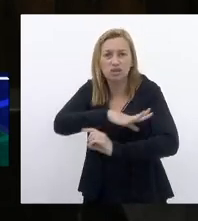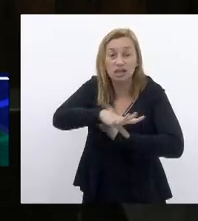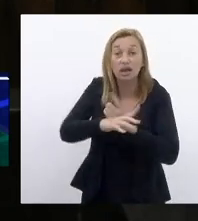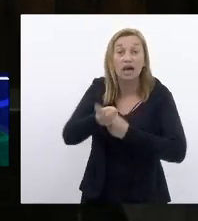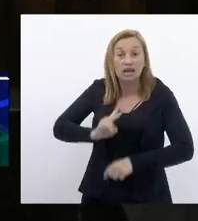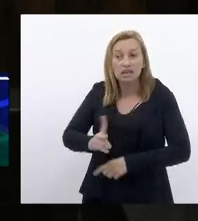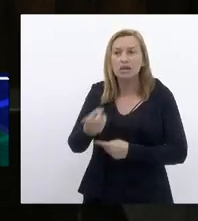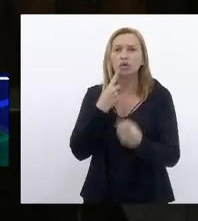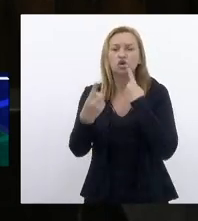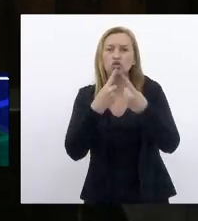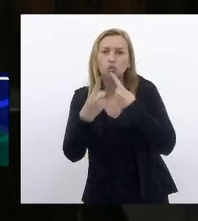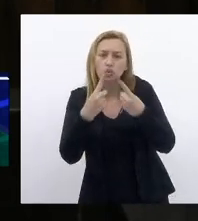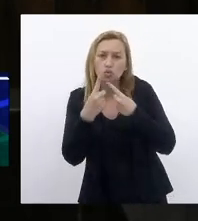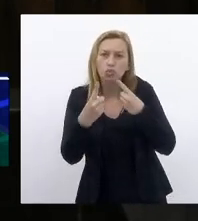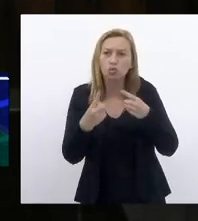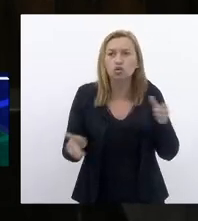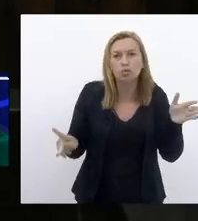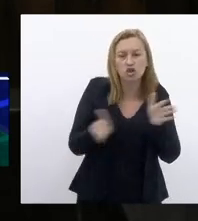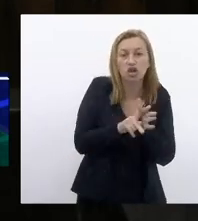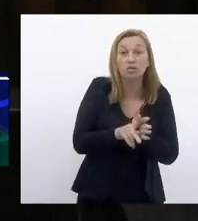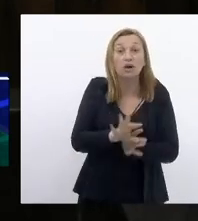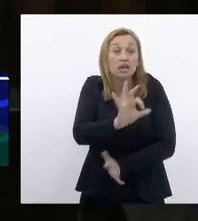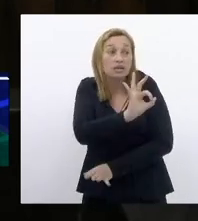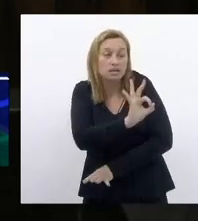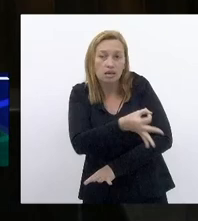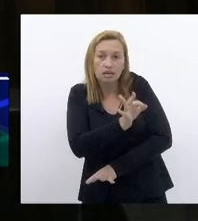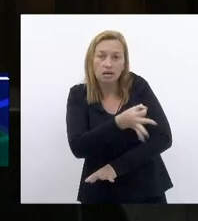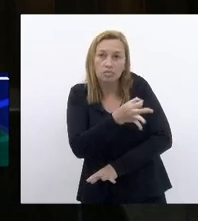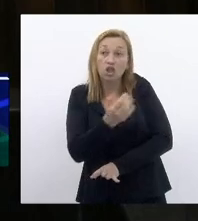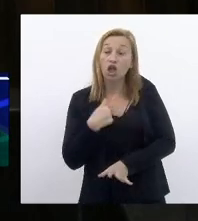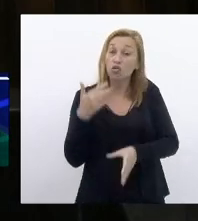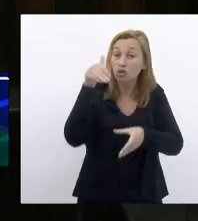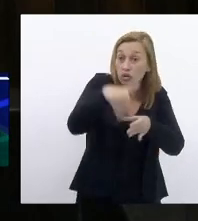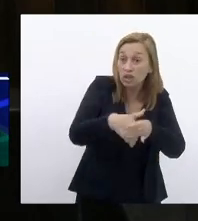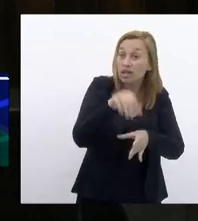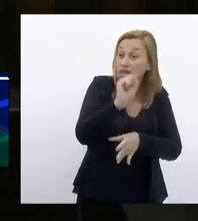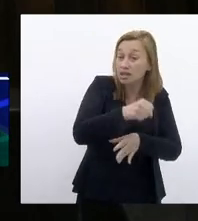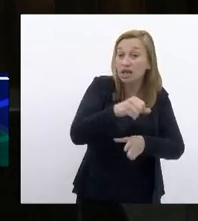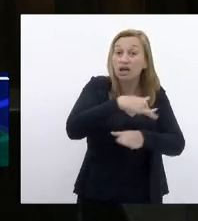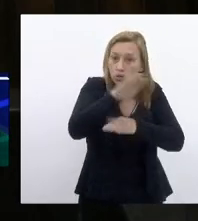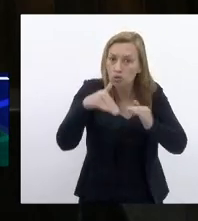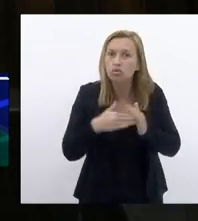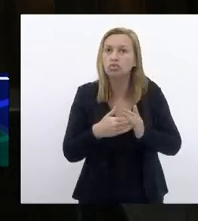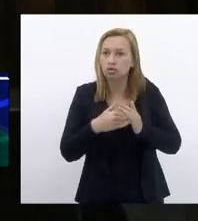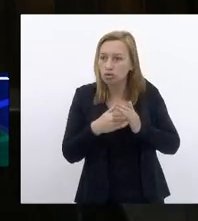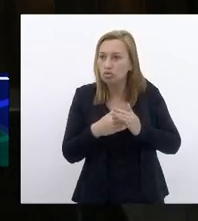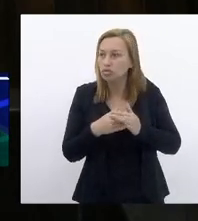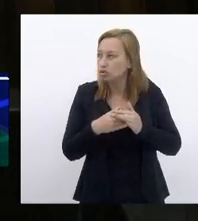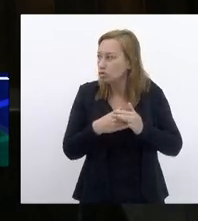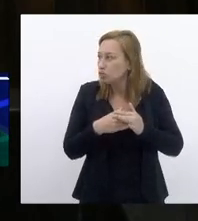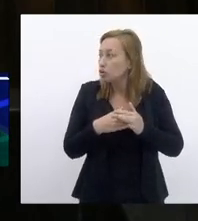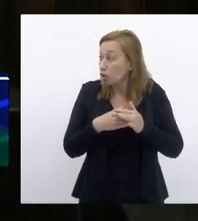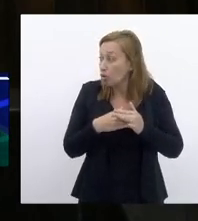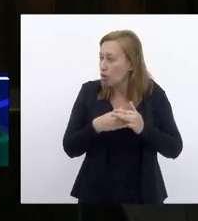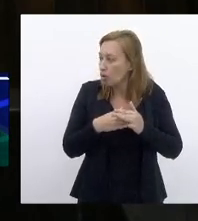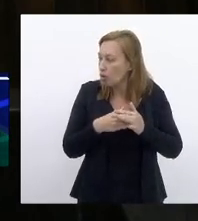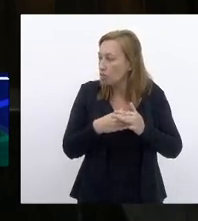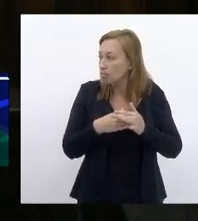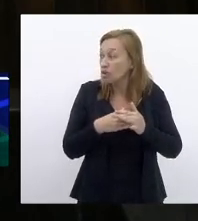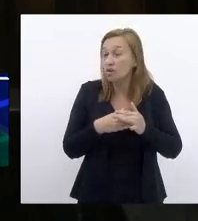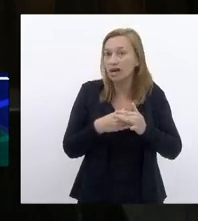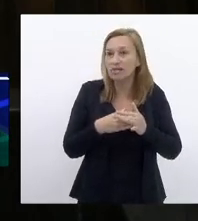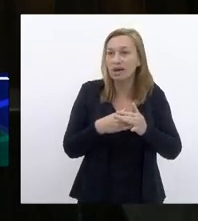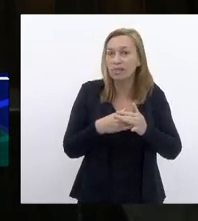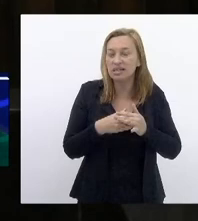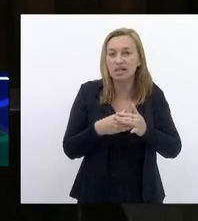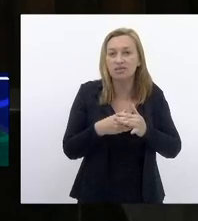discuto esses projetos, que, aliás, votei favoravelmente a todos eles, inclusive um projeto